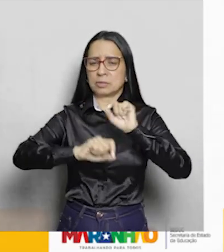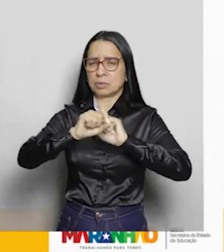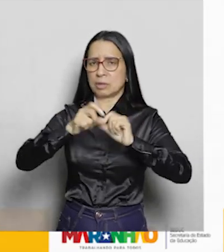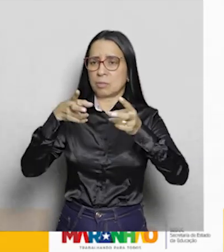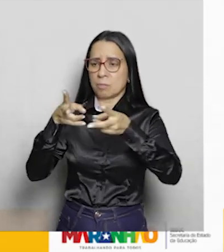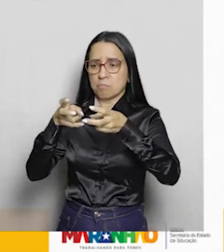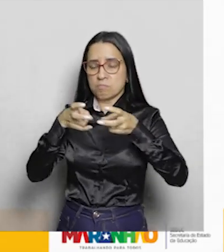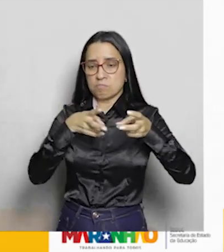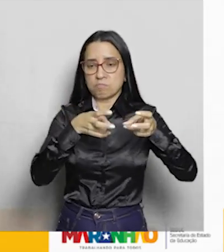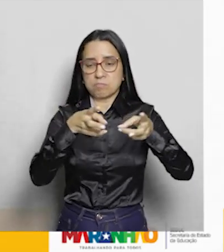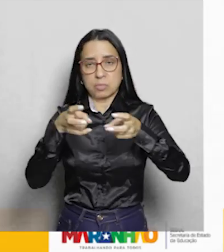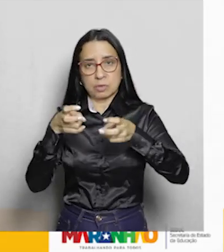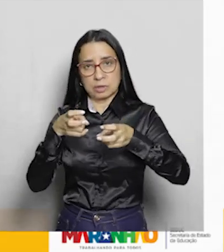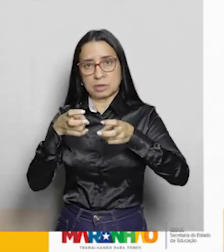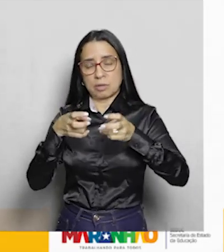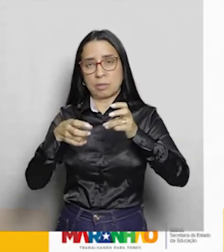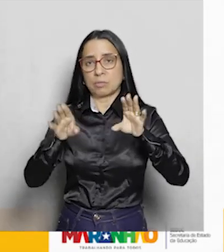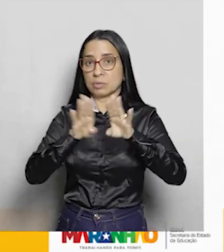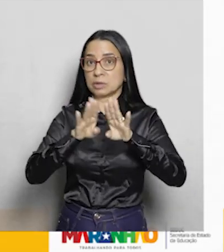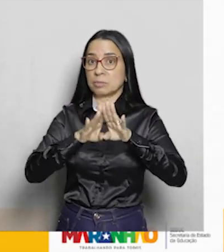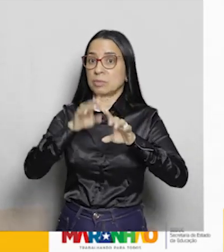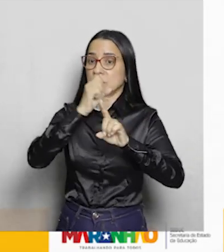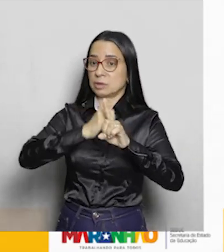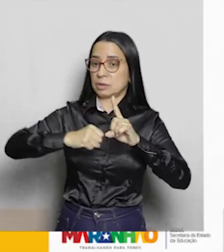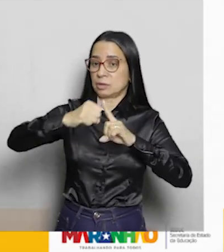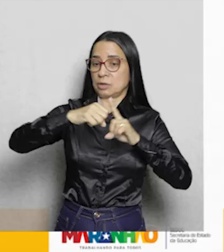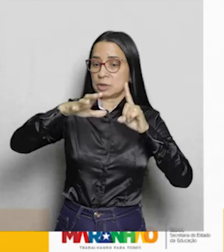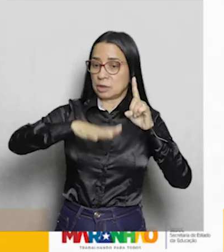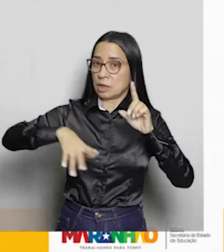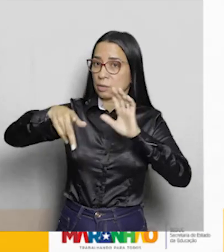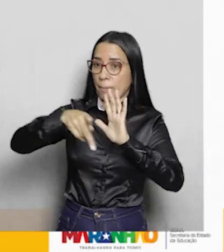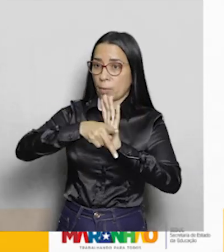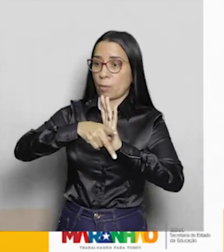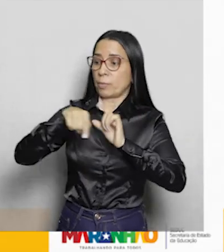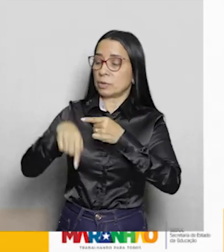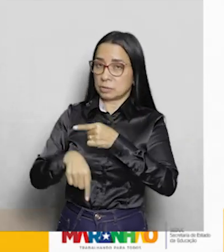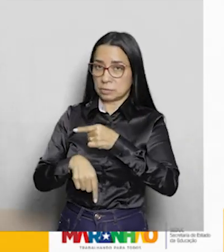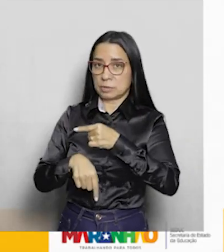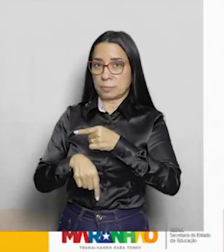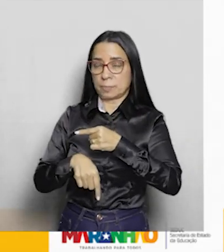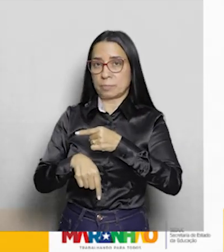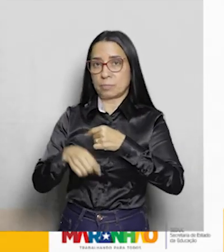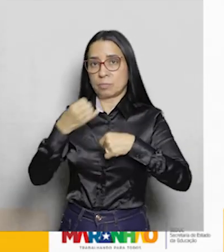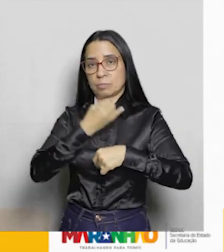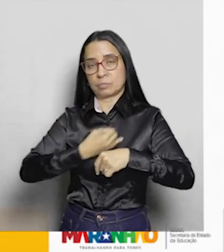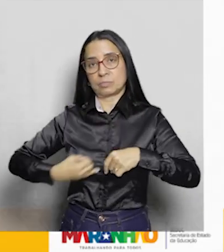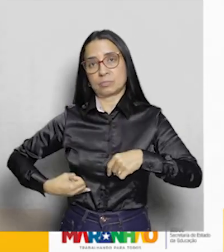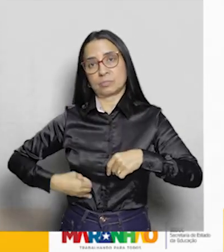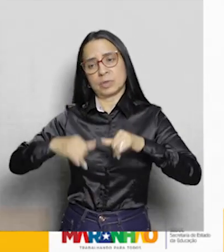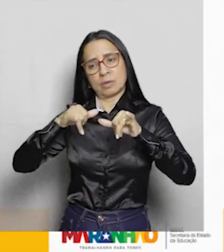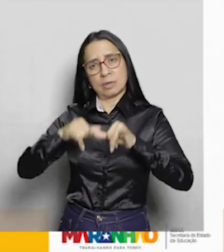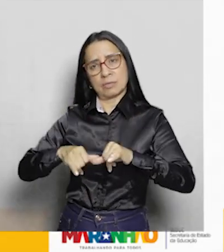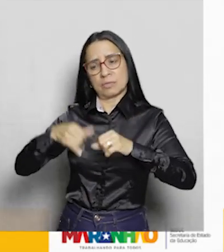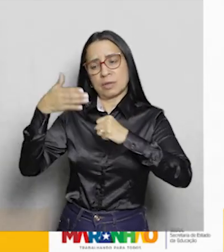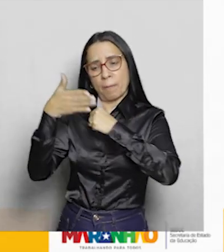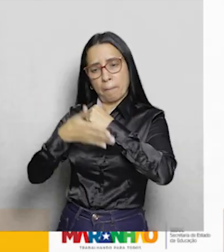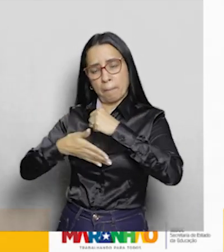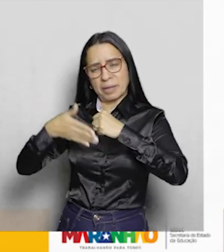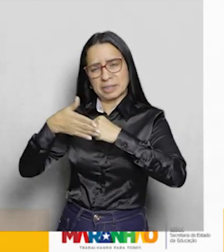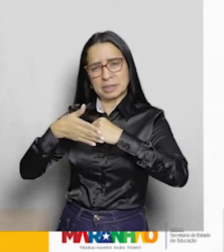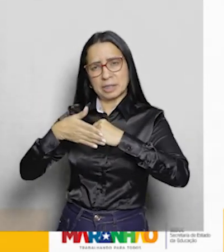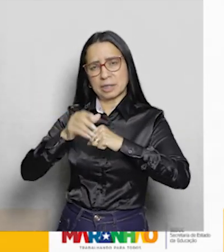expoliação, nos apresentam que as sociedades nativas, por conta desse imperialismo, ela vai ficar submetida à fome,